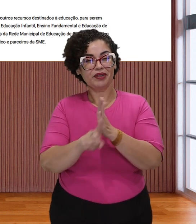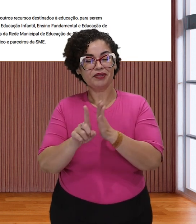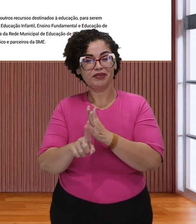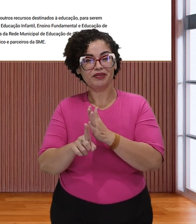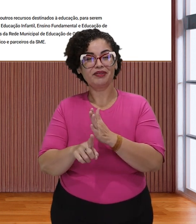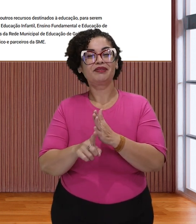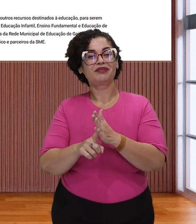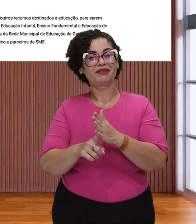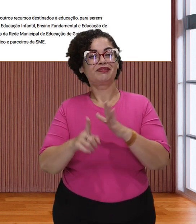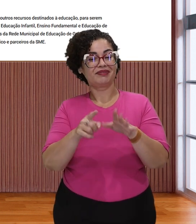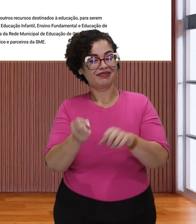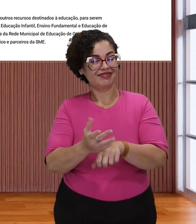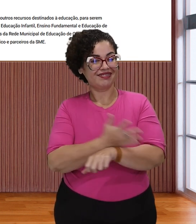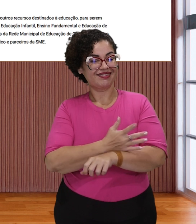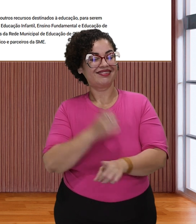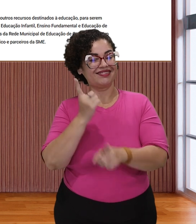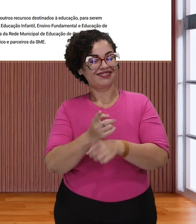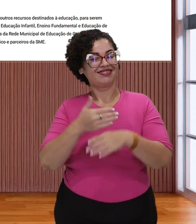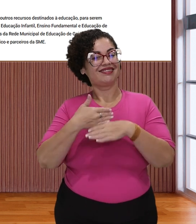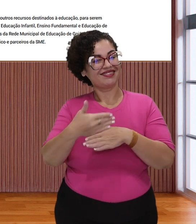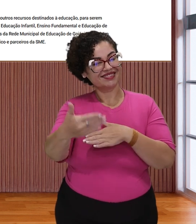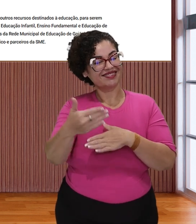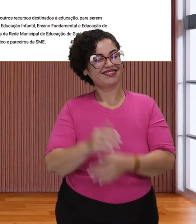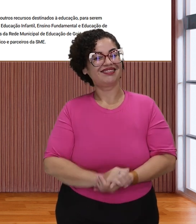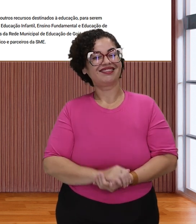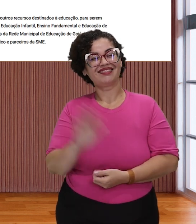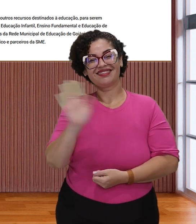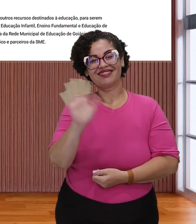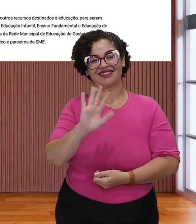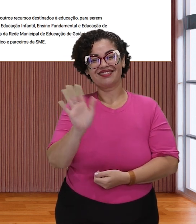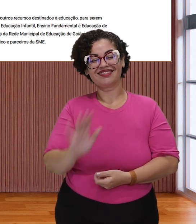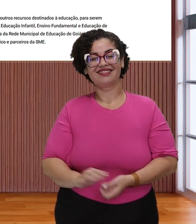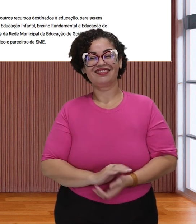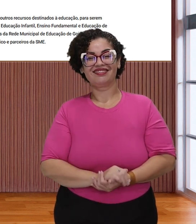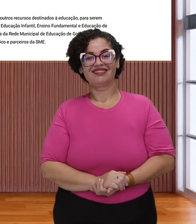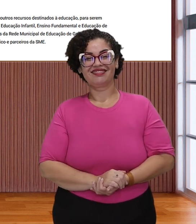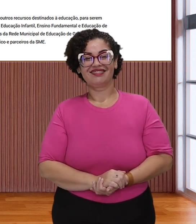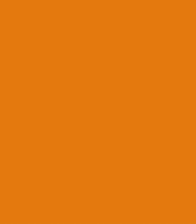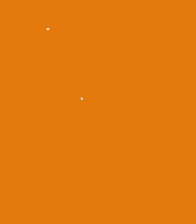questionando e se encantando. Até o nosso próximo encontro. Tchau, tchau, pessoal!